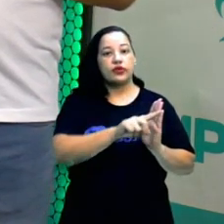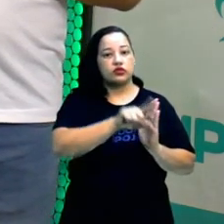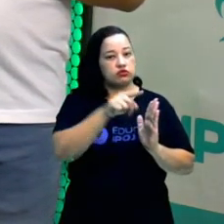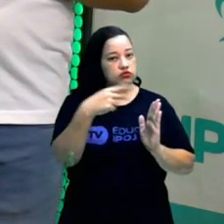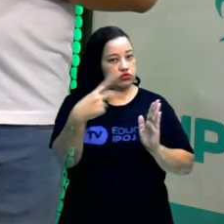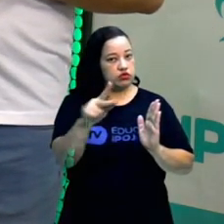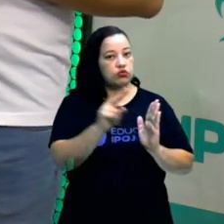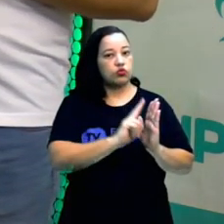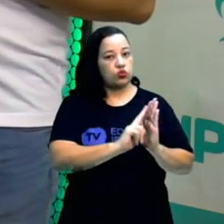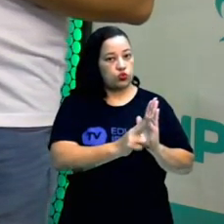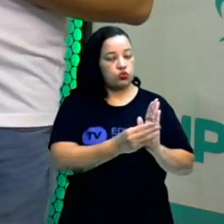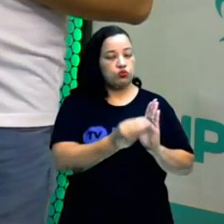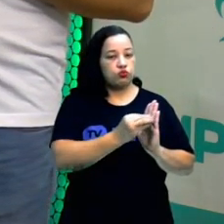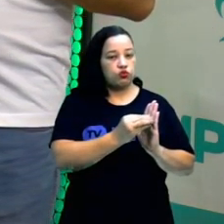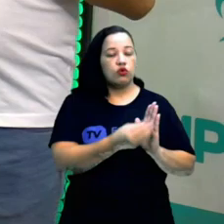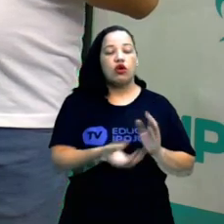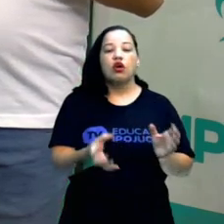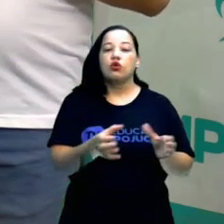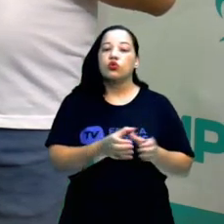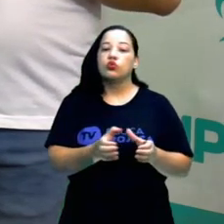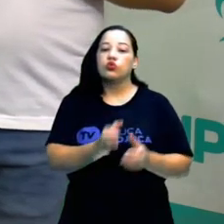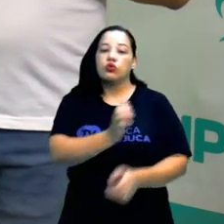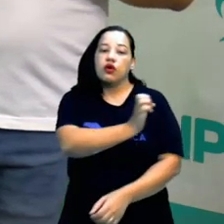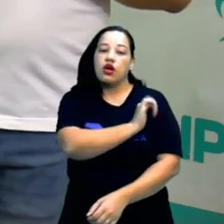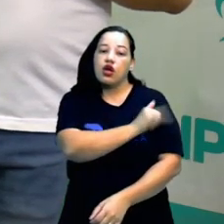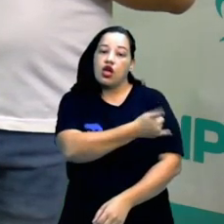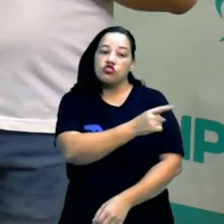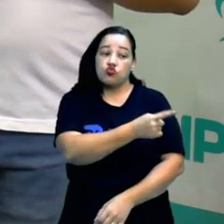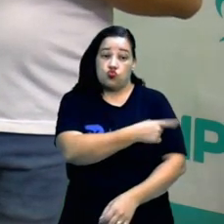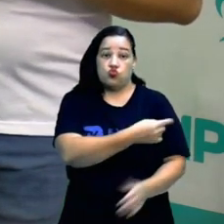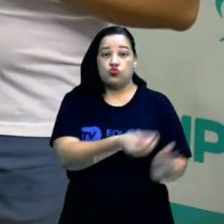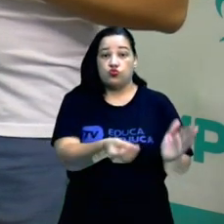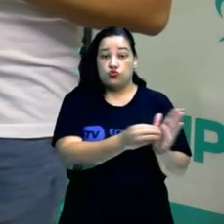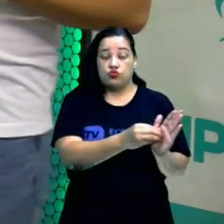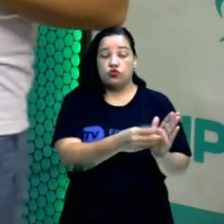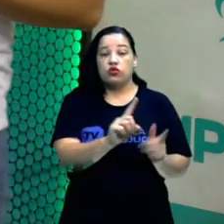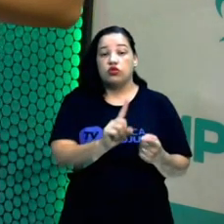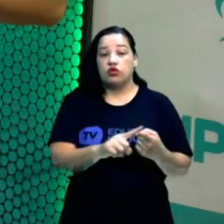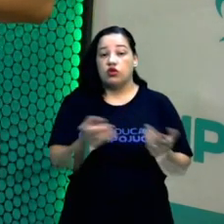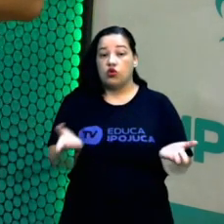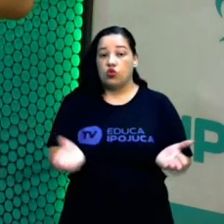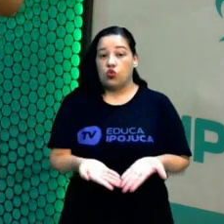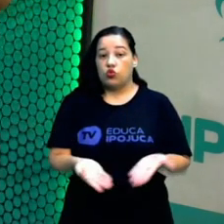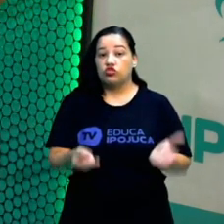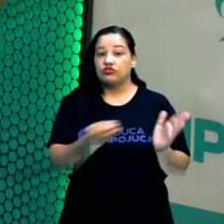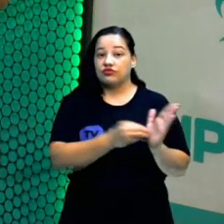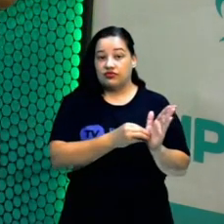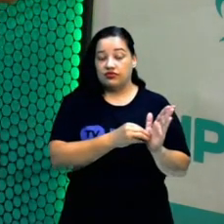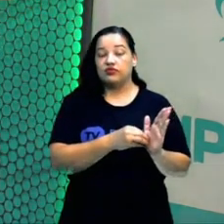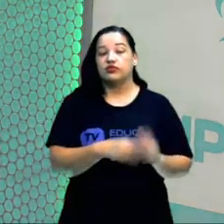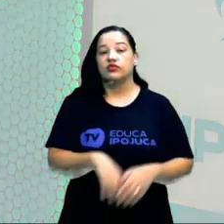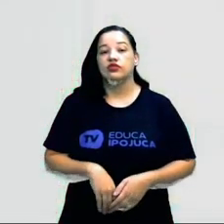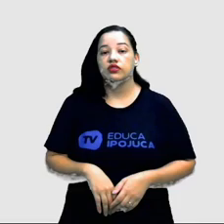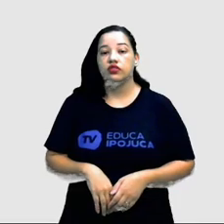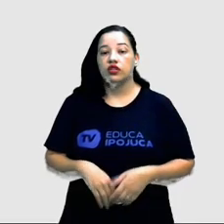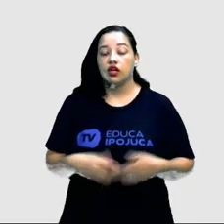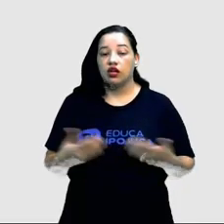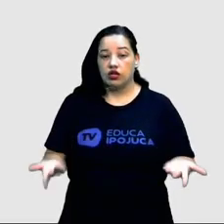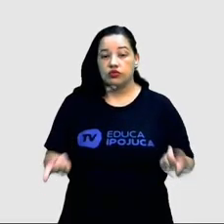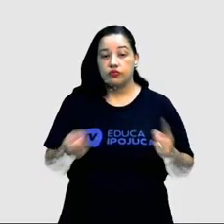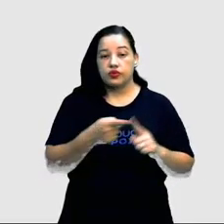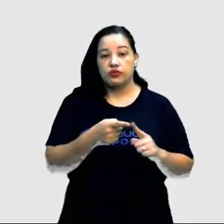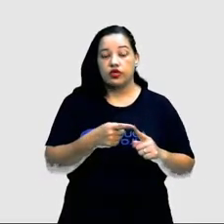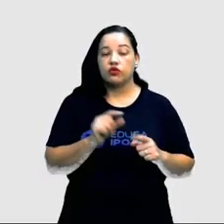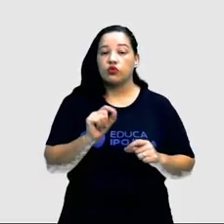aluna, a turma é já fase 1 e a data de hoje. A nossa atividade de agora seria nosso primeiro